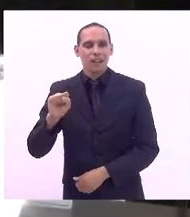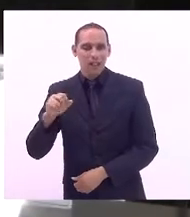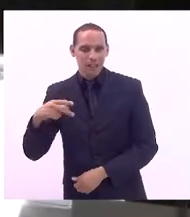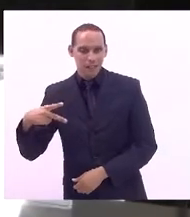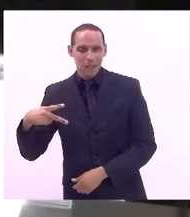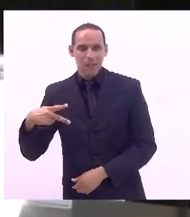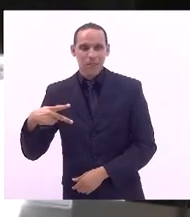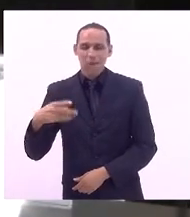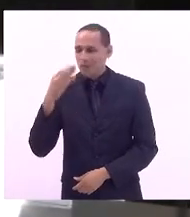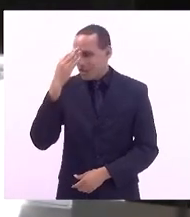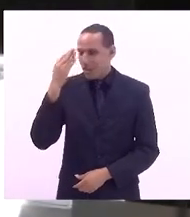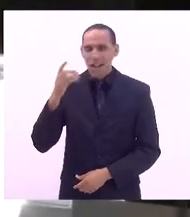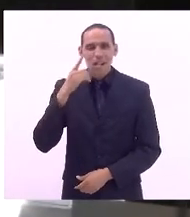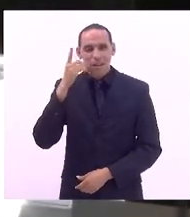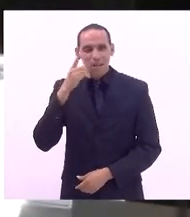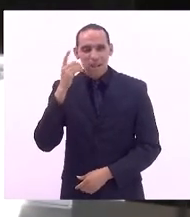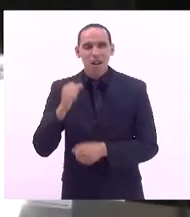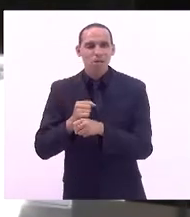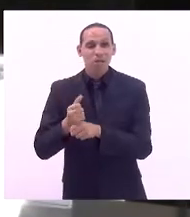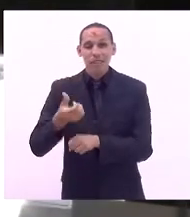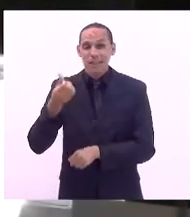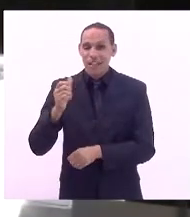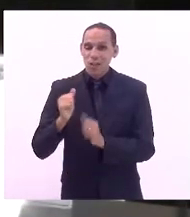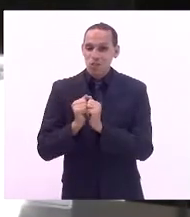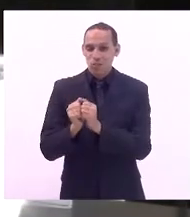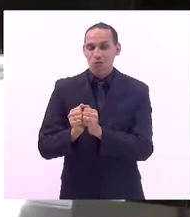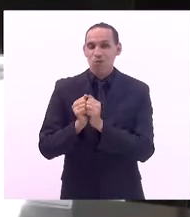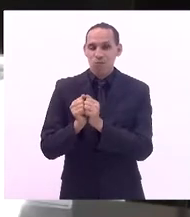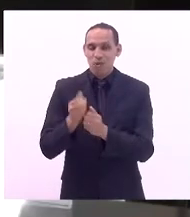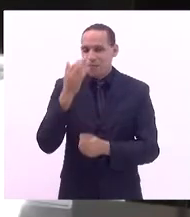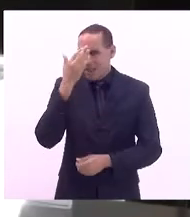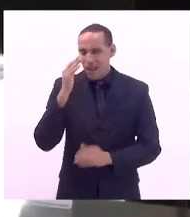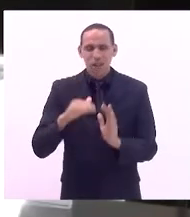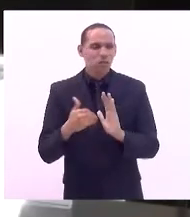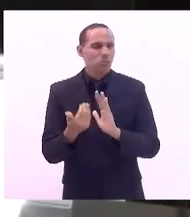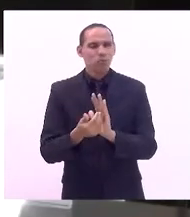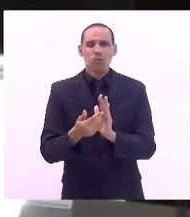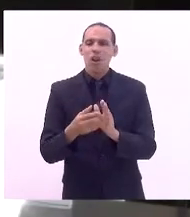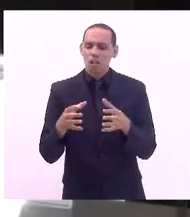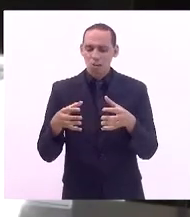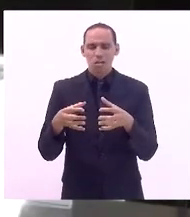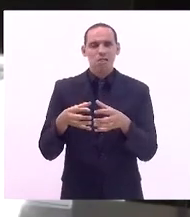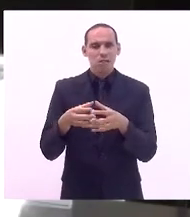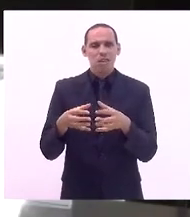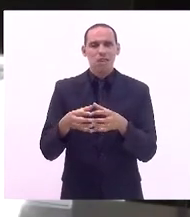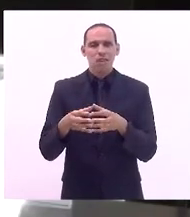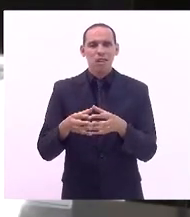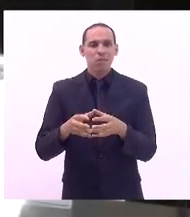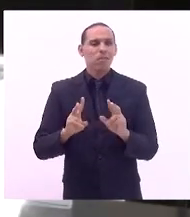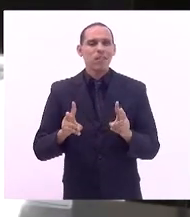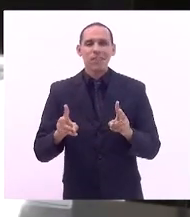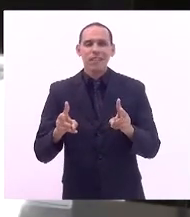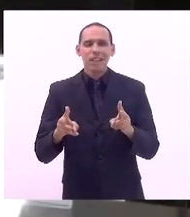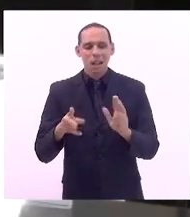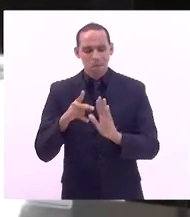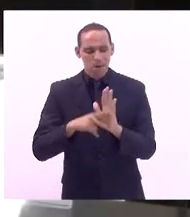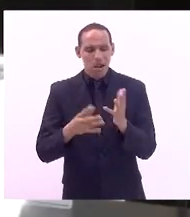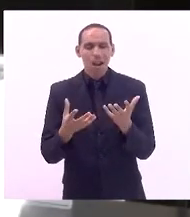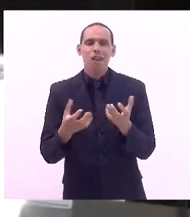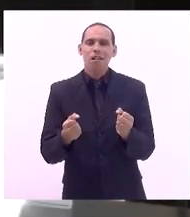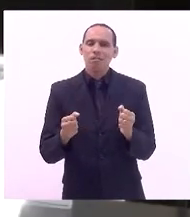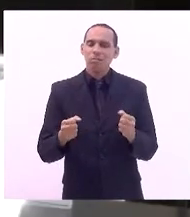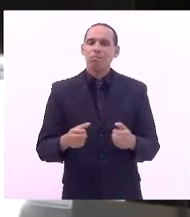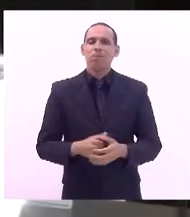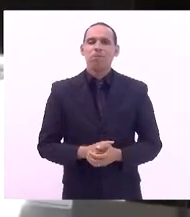pelo creditar esse projeto seis anos tamo junto né Muito obrigado por tudo pela sua equipe sempre abraços projeto esse